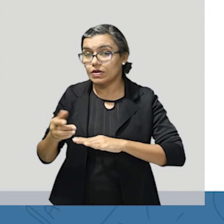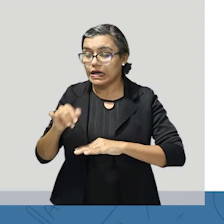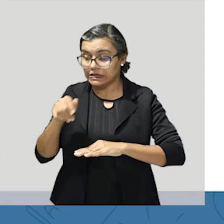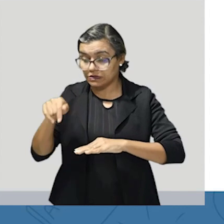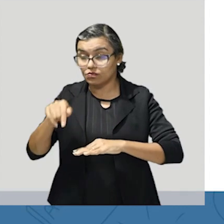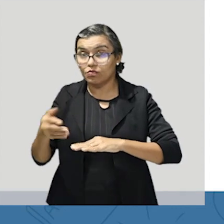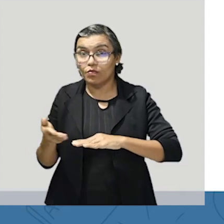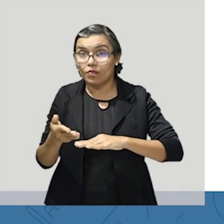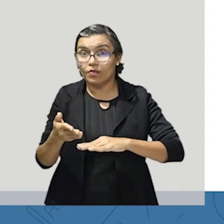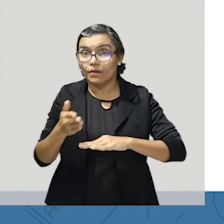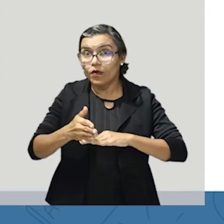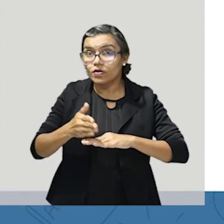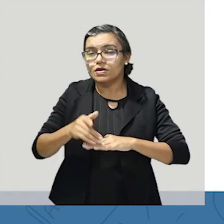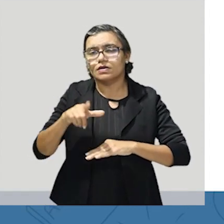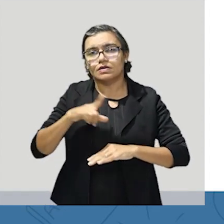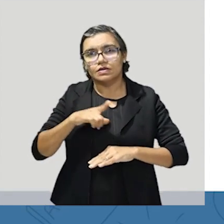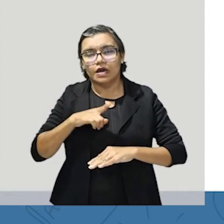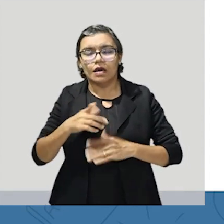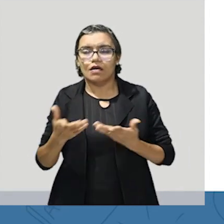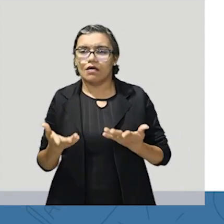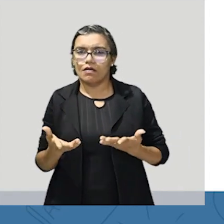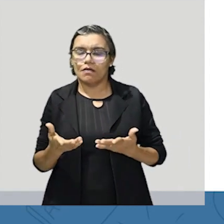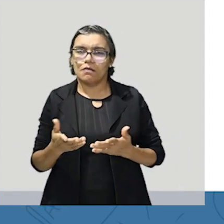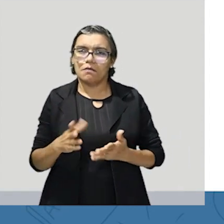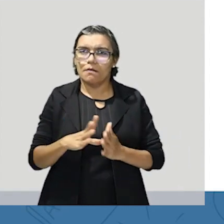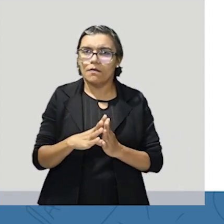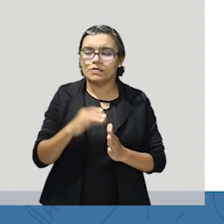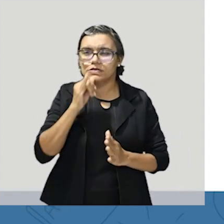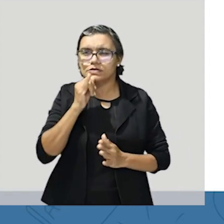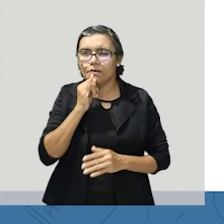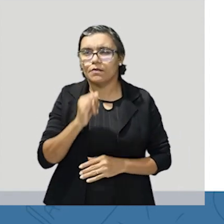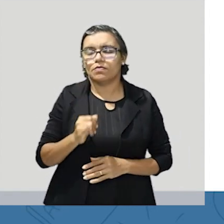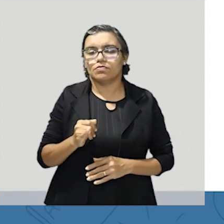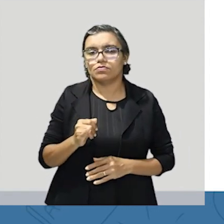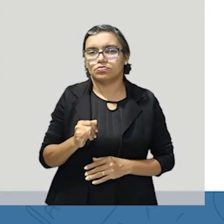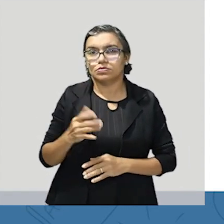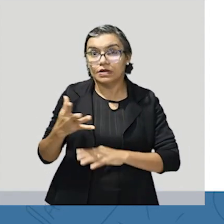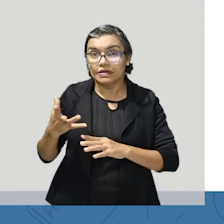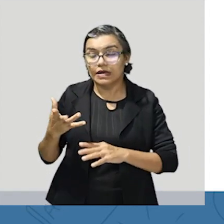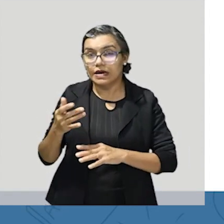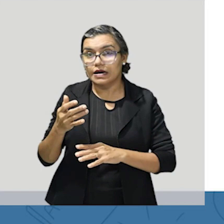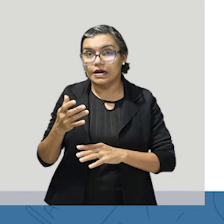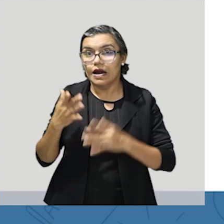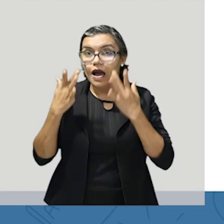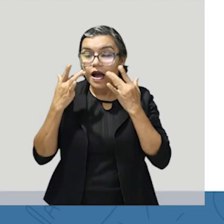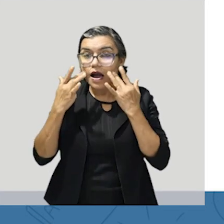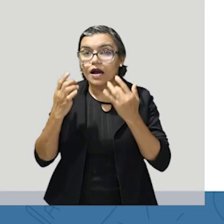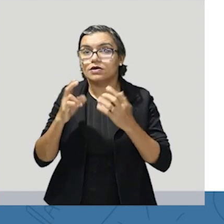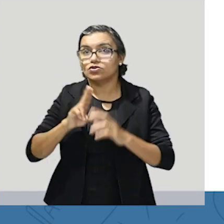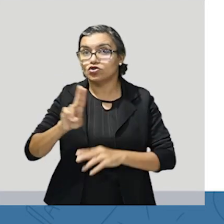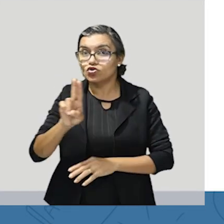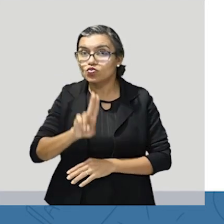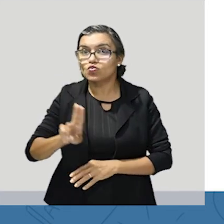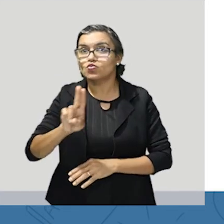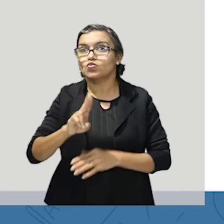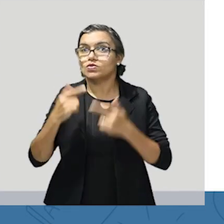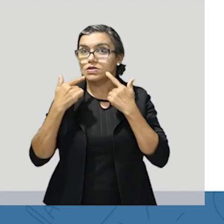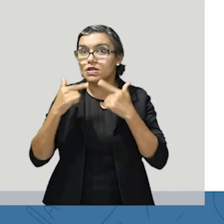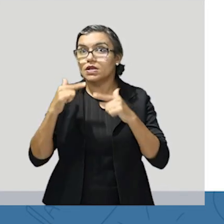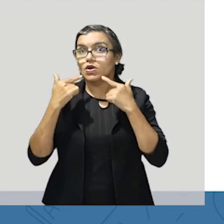com aquele modelo parnasiano bonitinho acho que ela acha nas composições poéticas bom